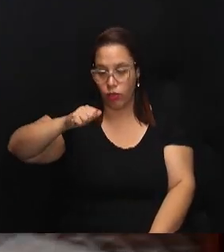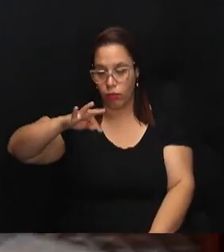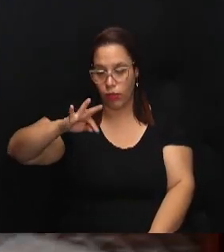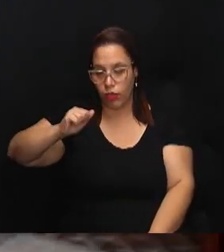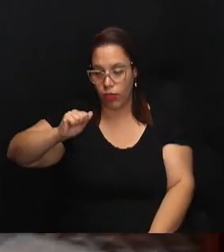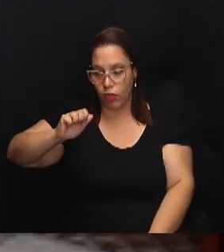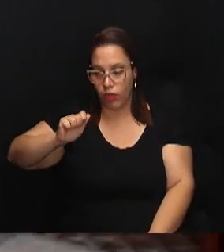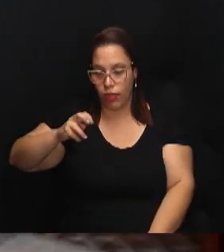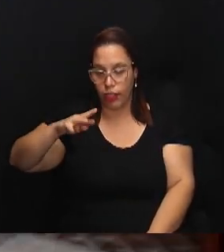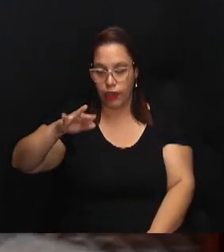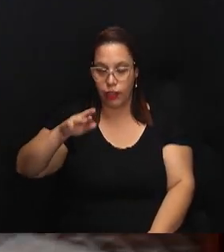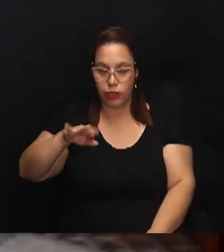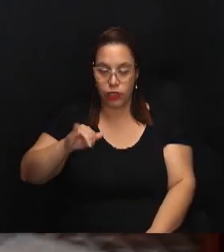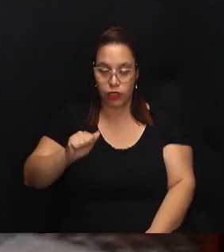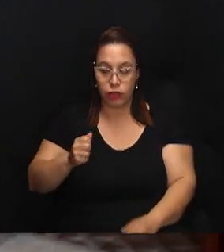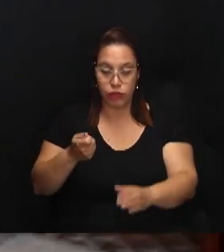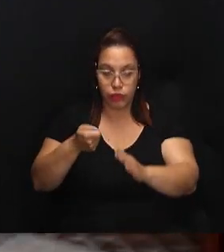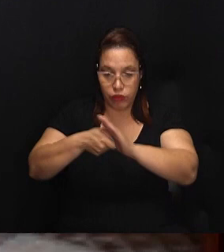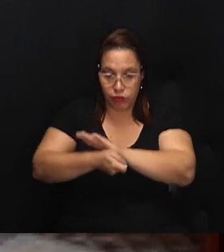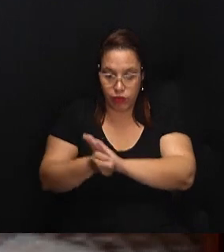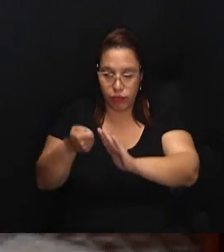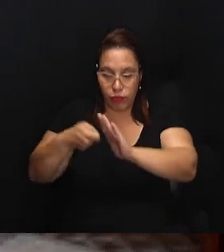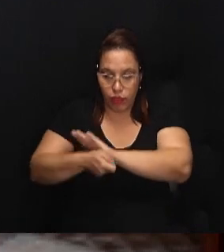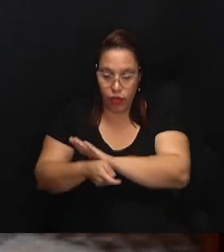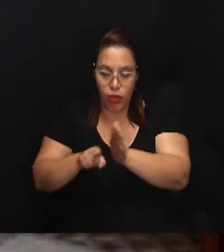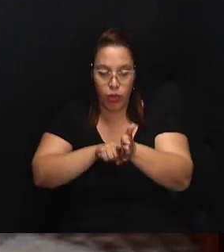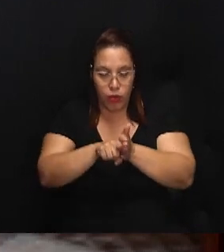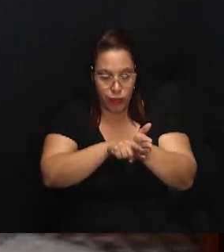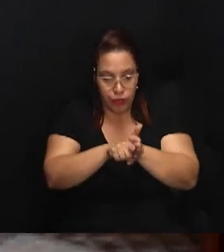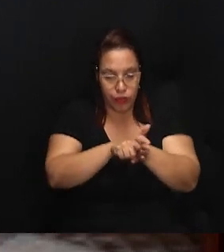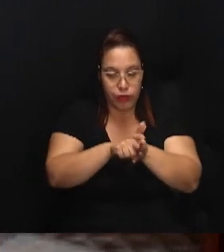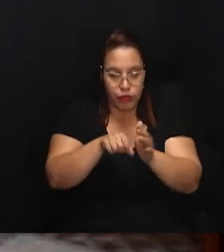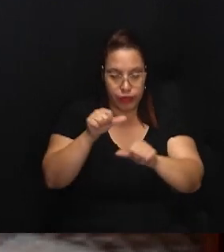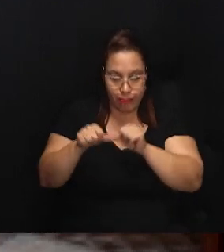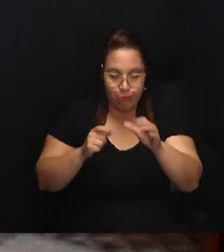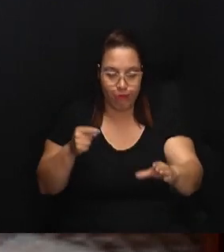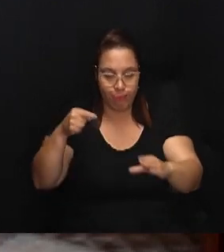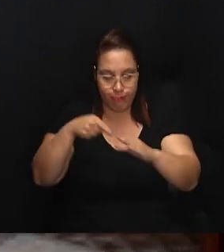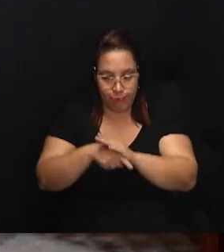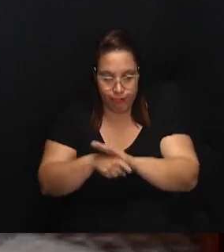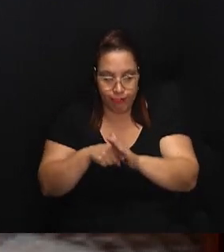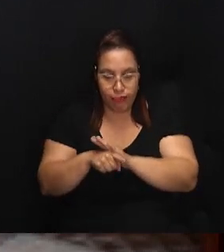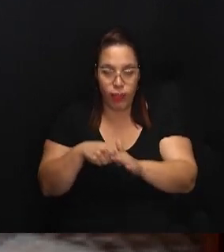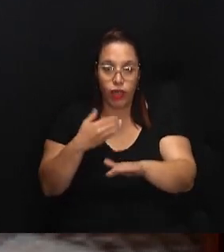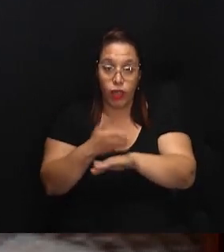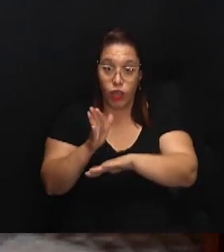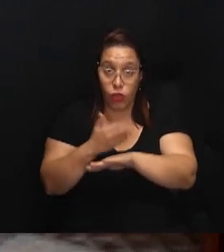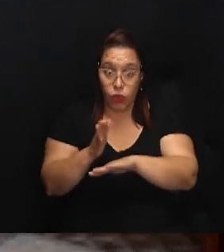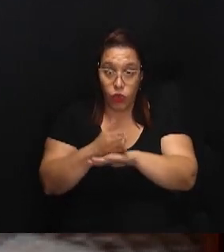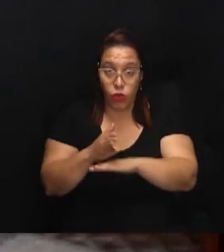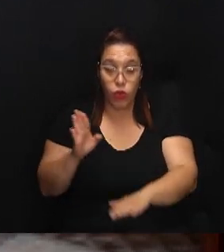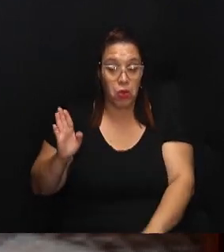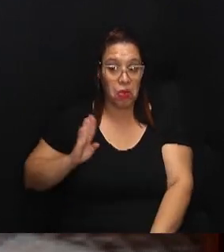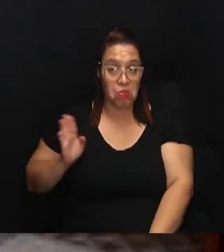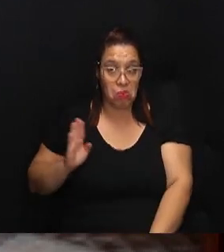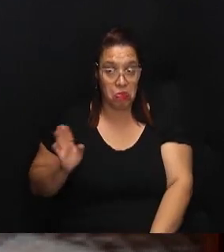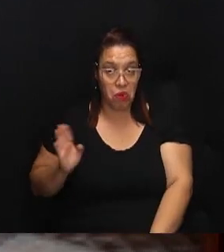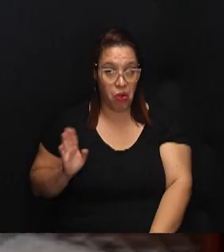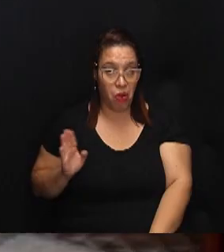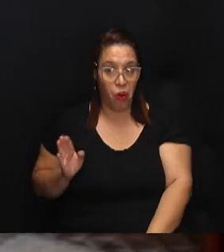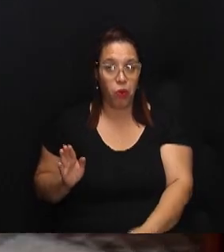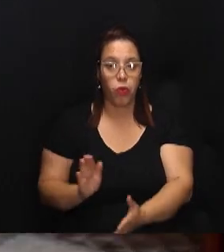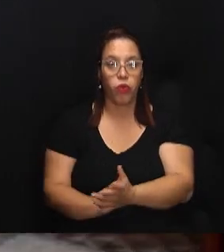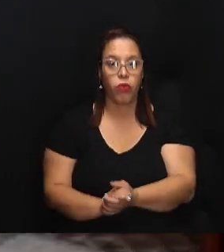Mata Atlântica. E então todo esse dinheiro ele vai ser utilizado para pesquisa, vai ser revertido em